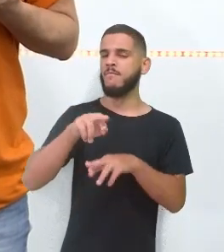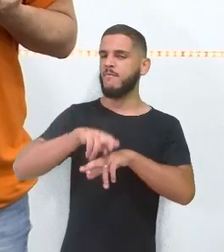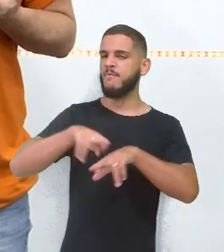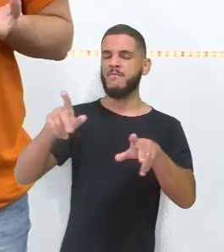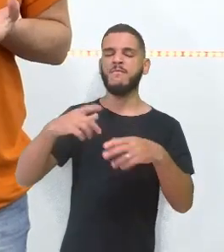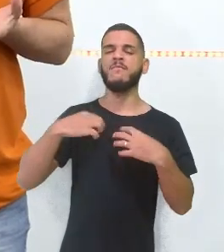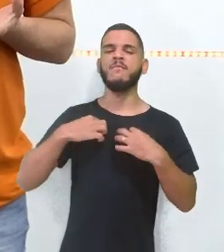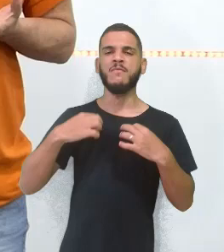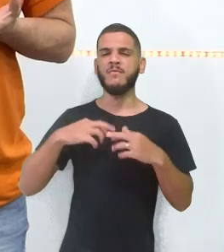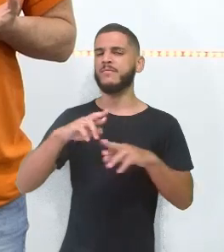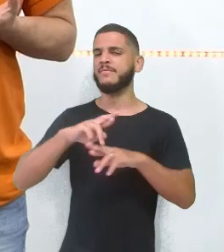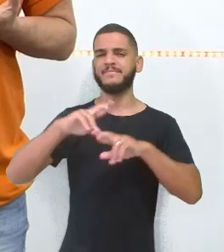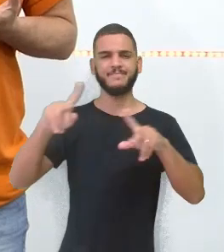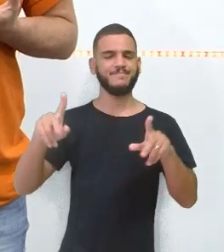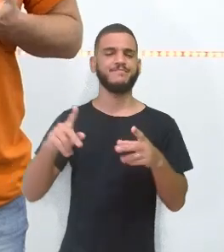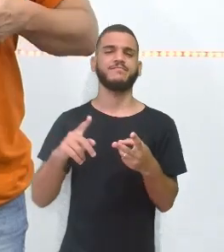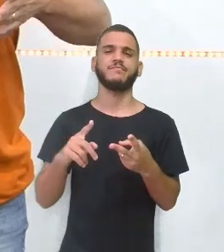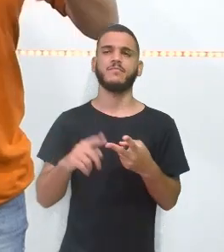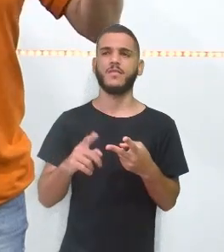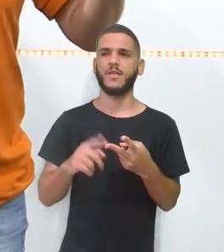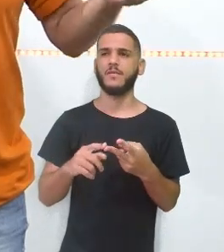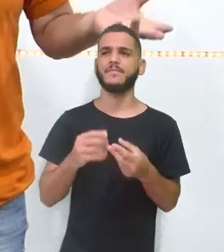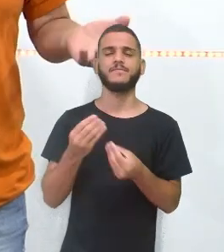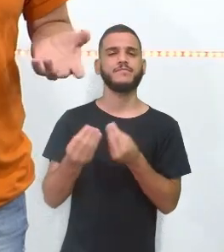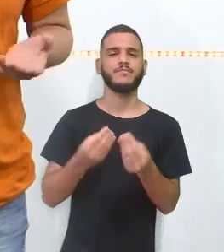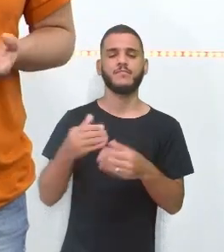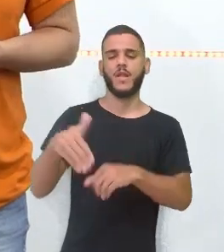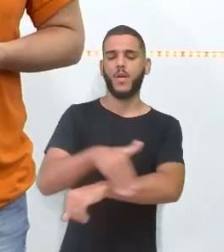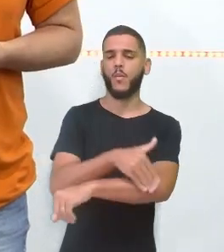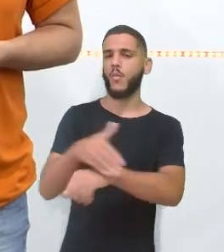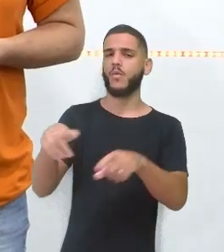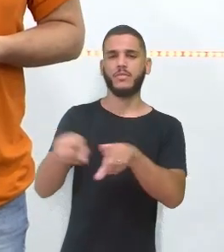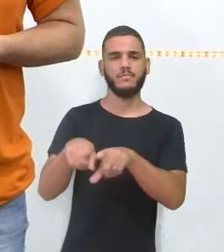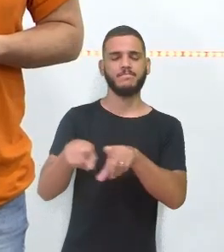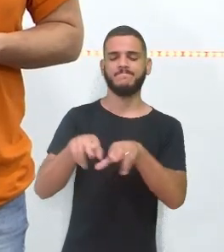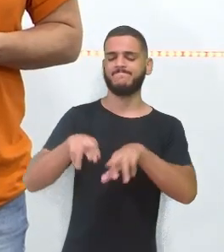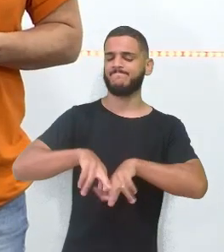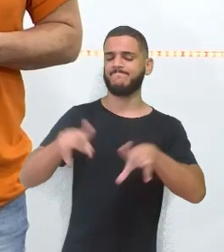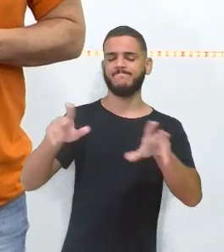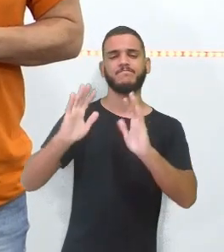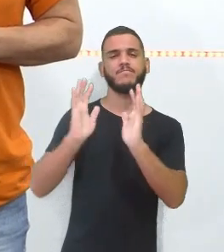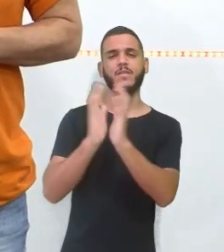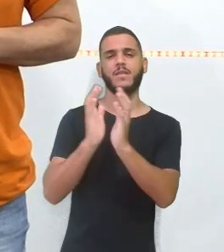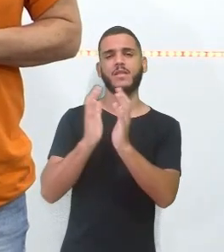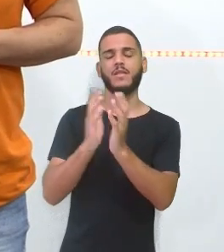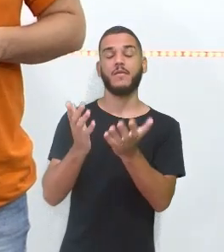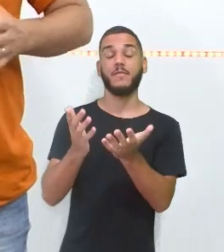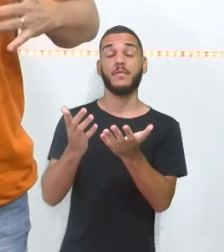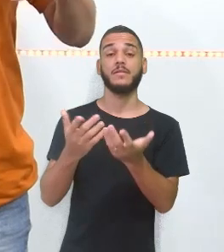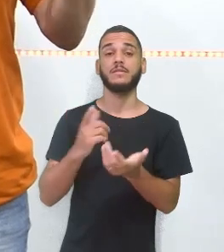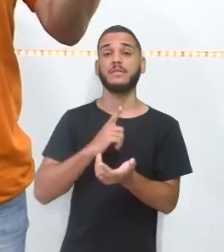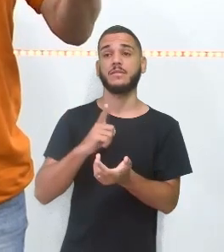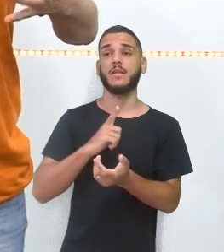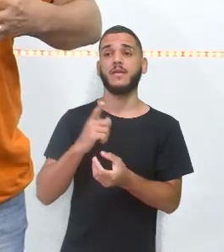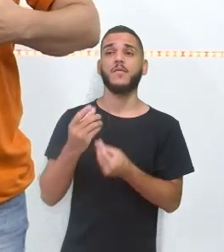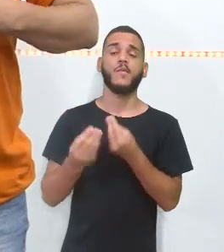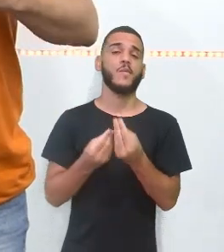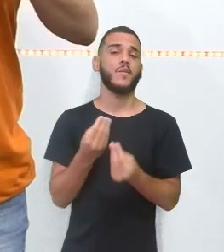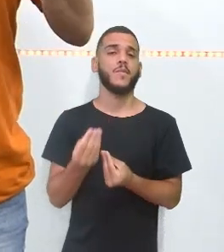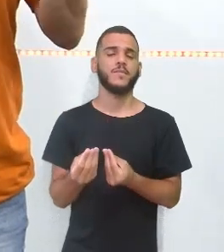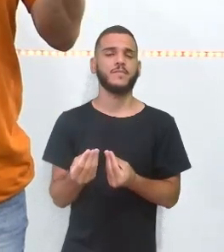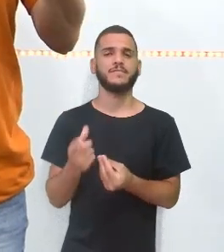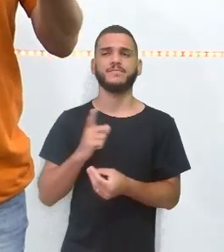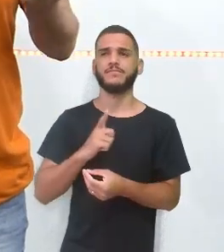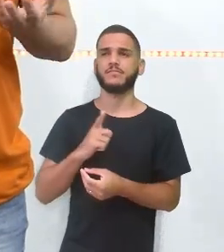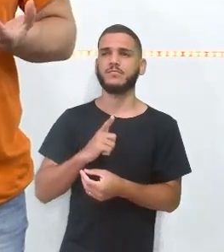a vestimenta, era diferente o formato das ruas, né? Recife, de repente, aparecia muito mais